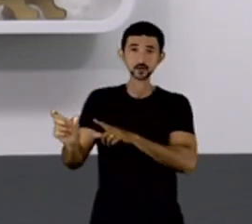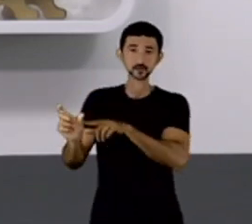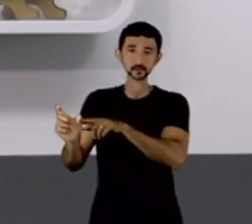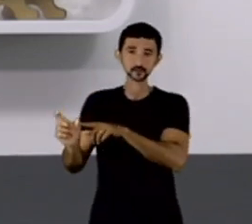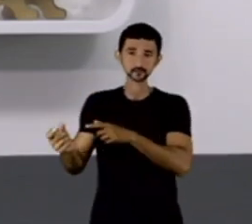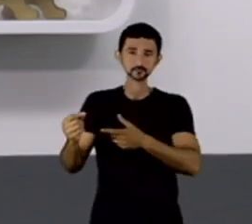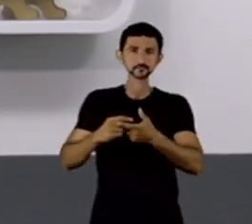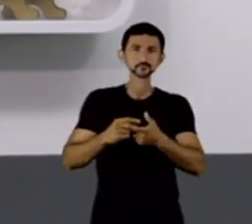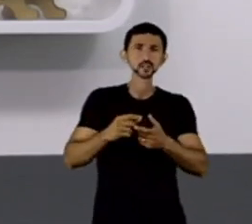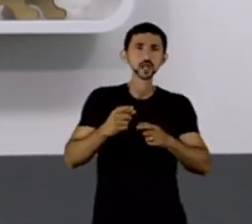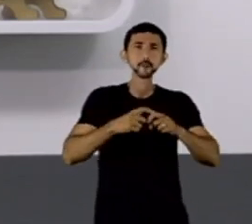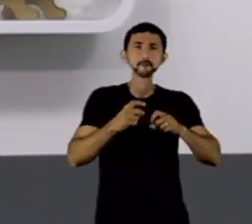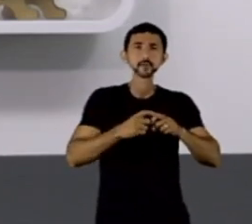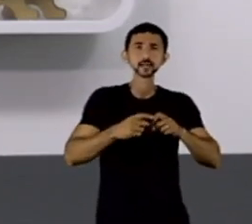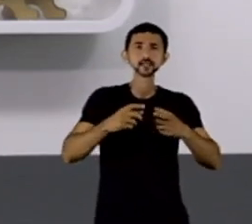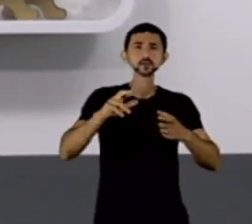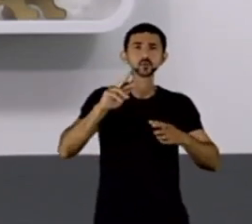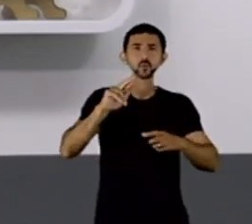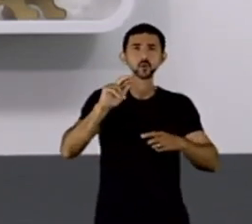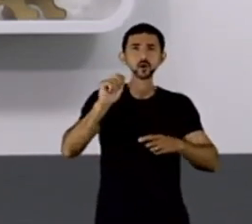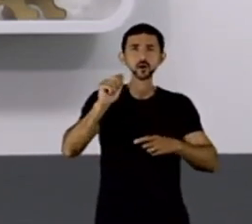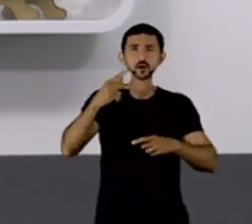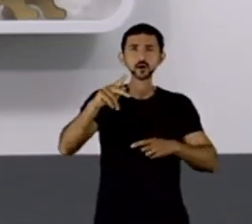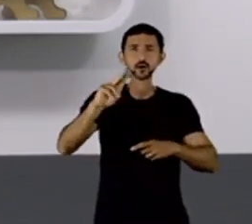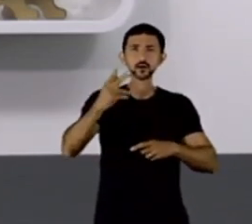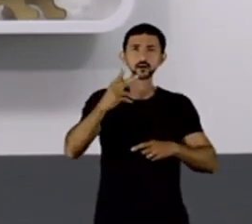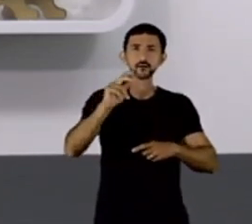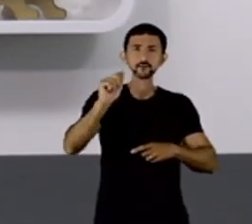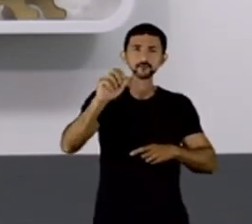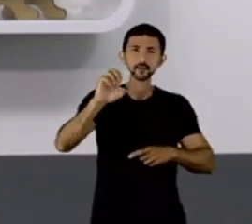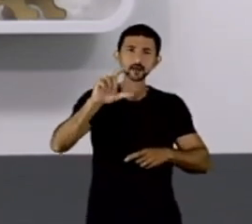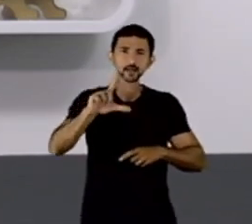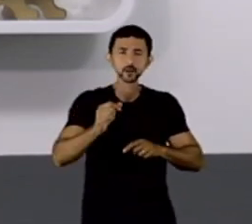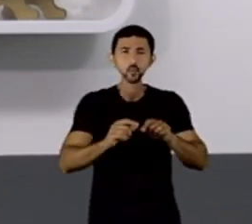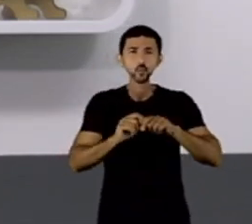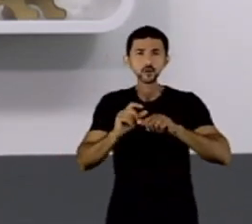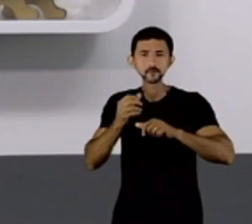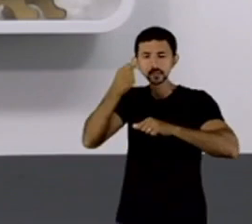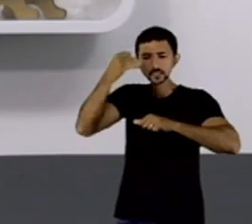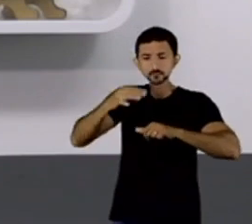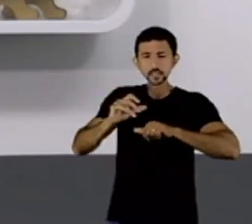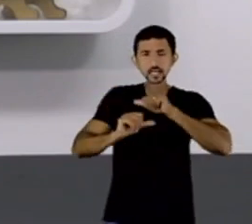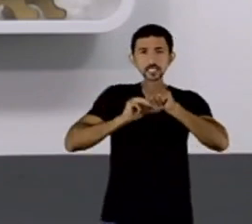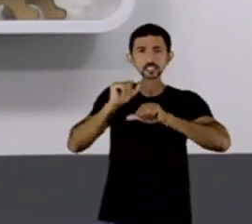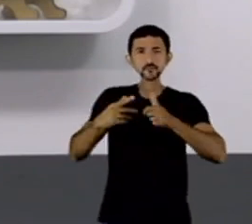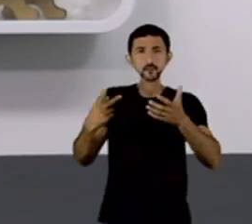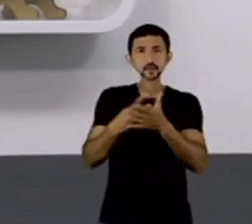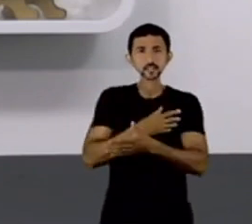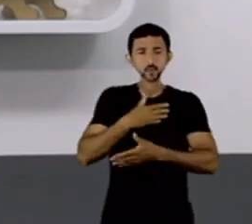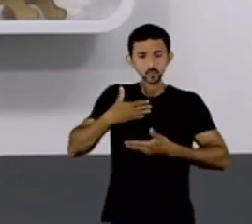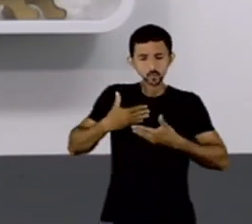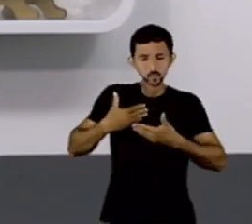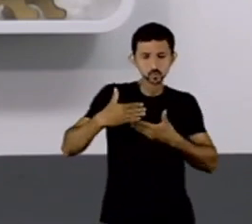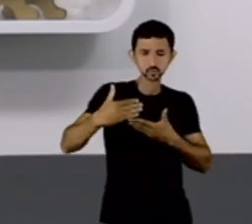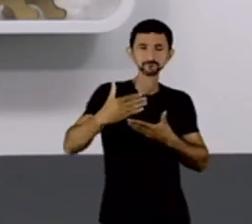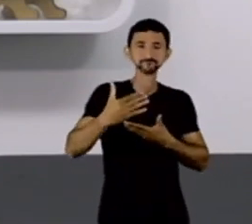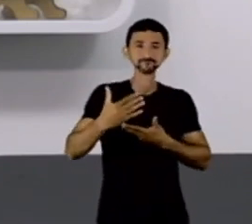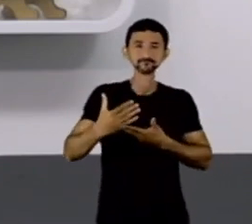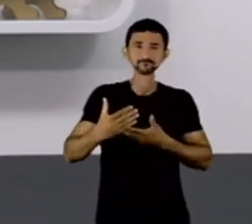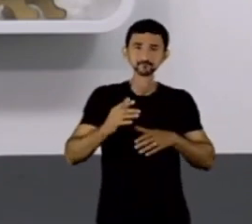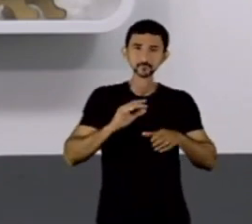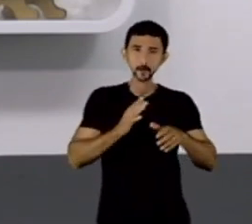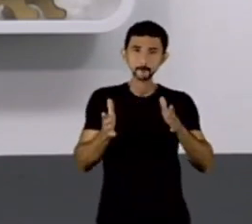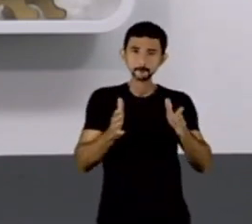médico Rafael, depois você volta lá no texto, que fala das transformações que aconteceram durante